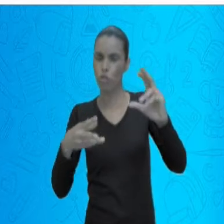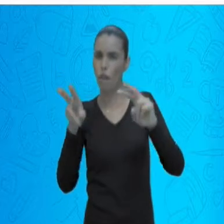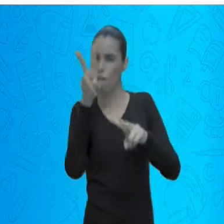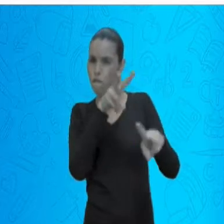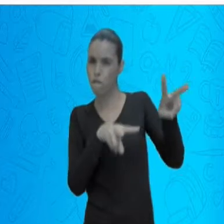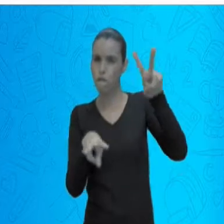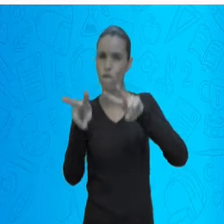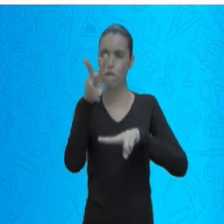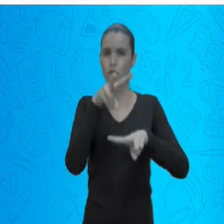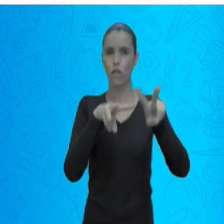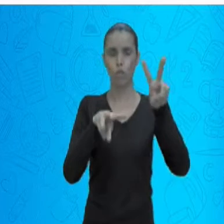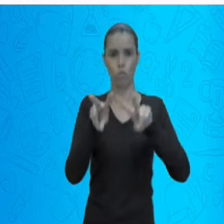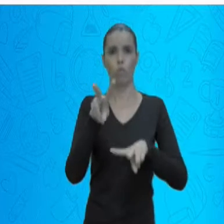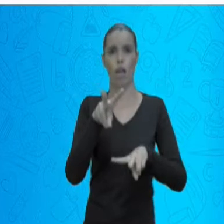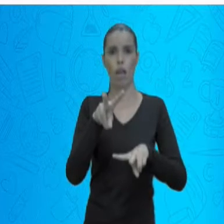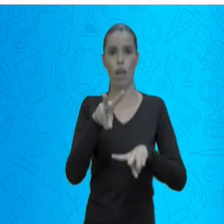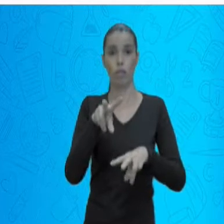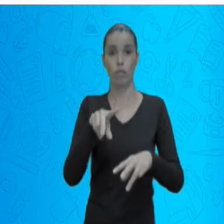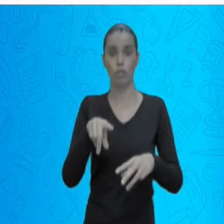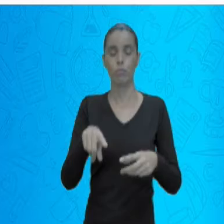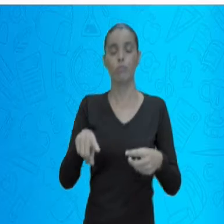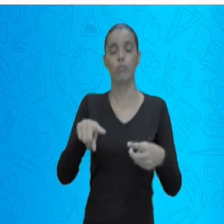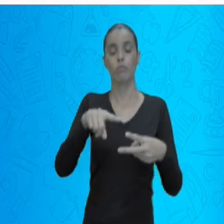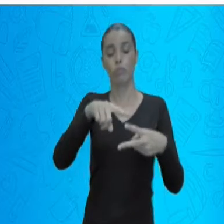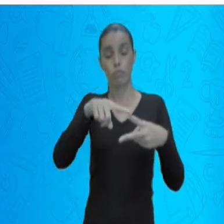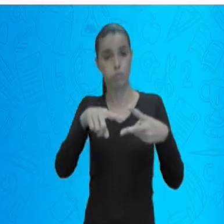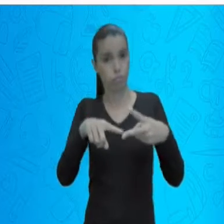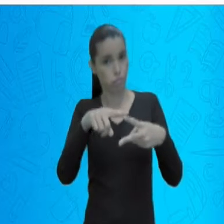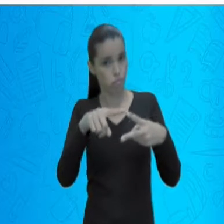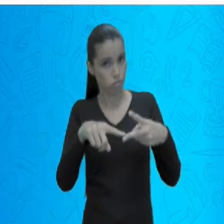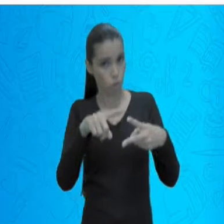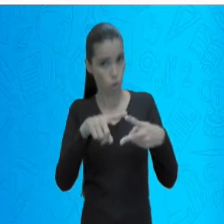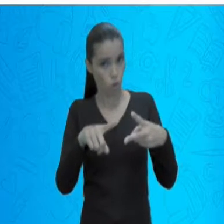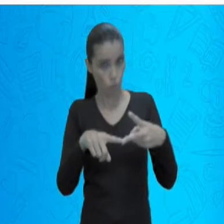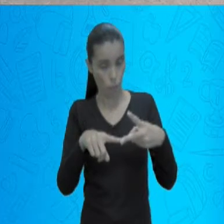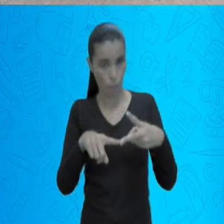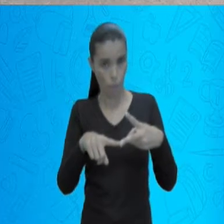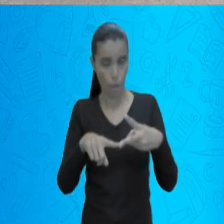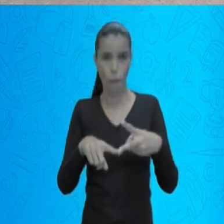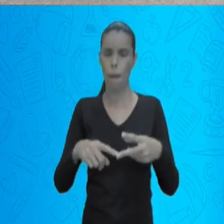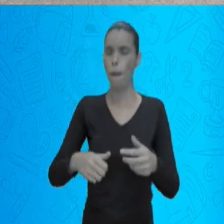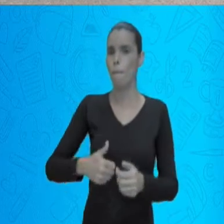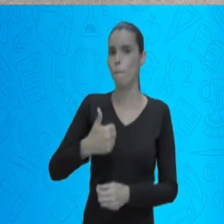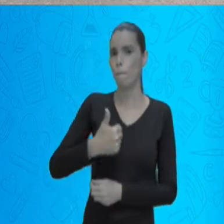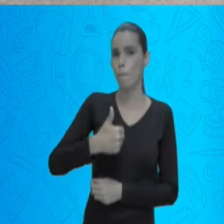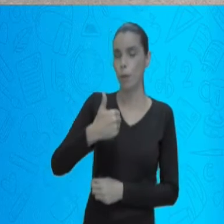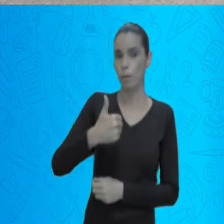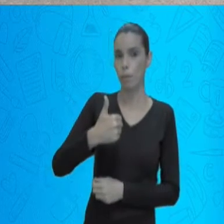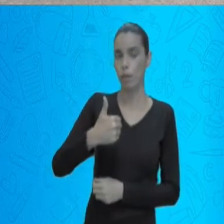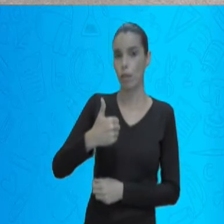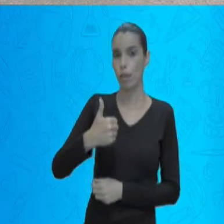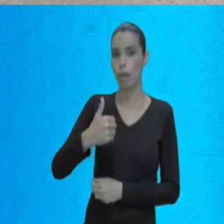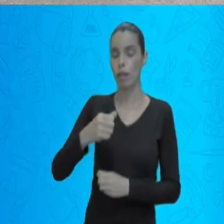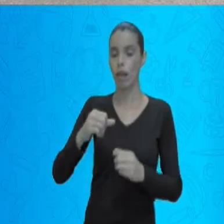em homogênea ou heterogênea. E aqui vale chamar a